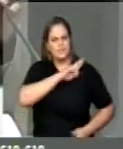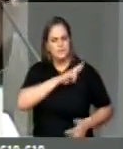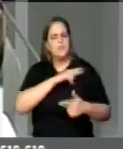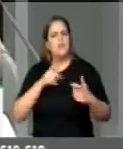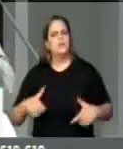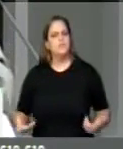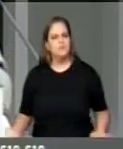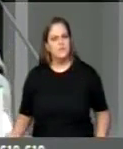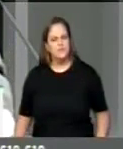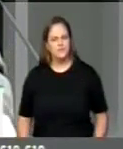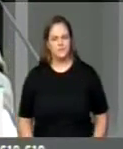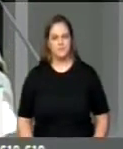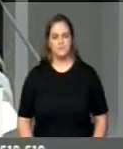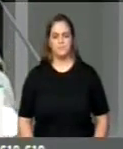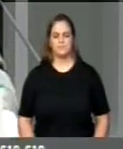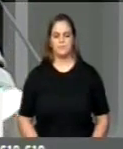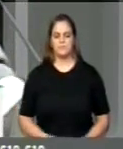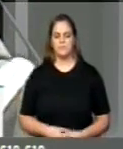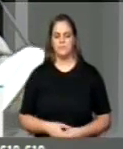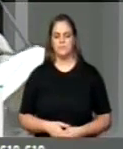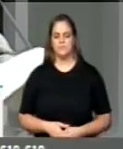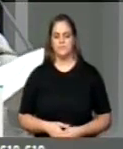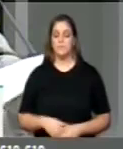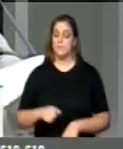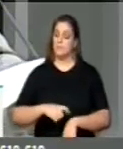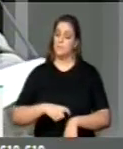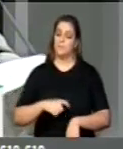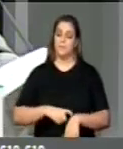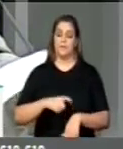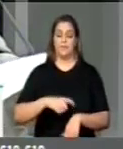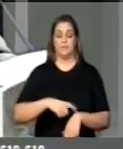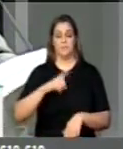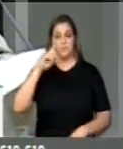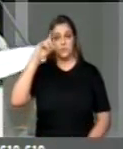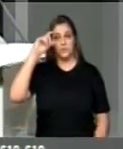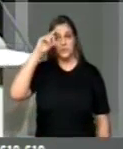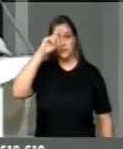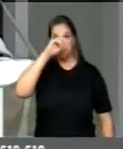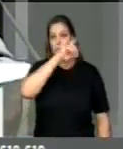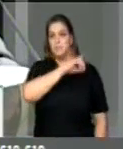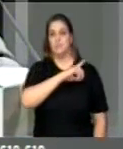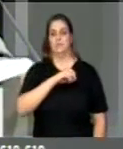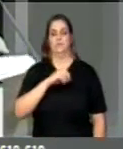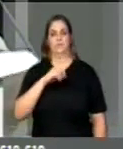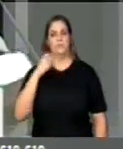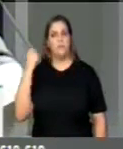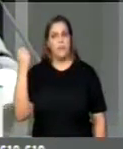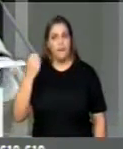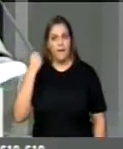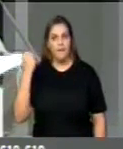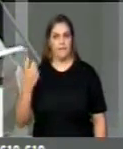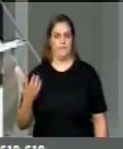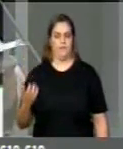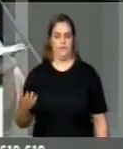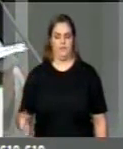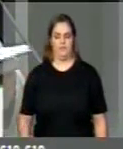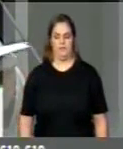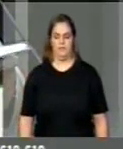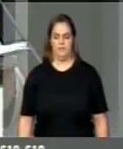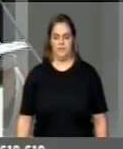Para encerrar, presidente. Portanto, esse momento é muito grave, é muito difícil. É bom lembrar também